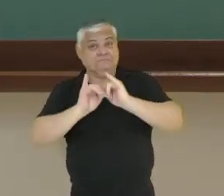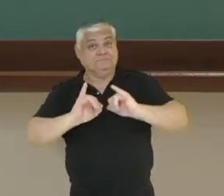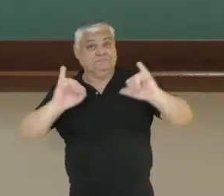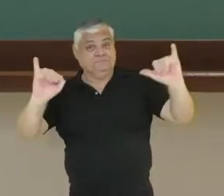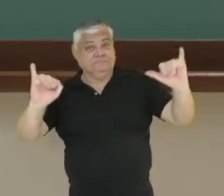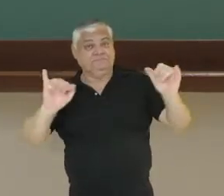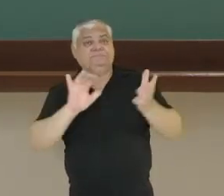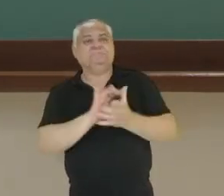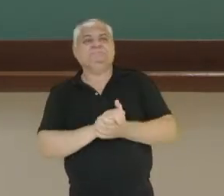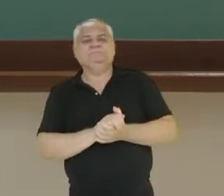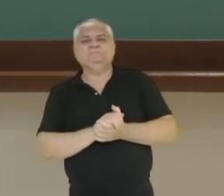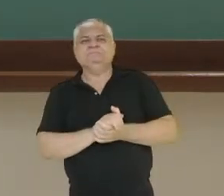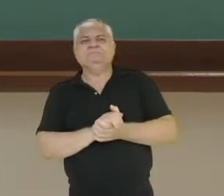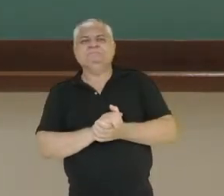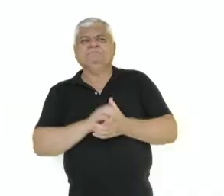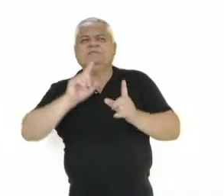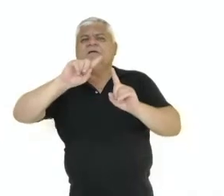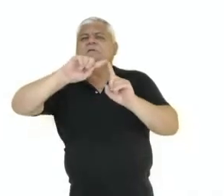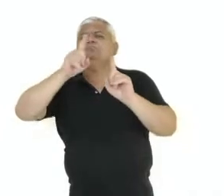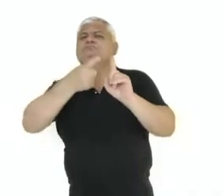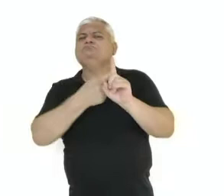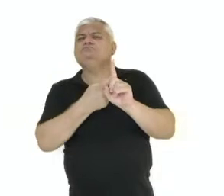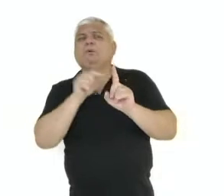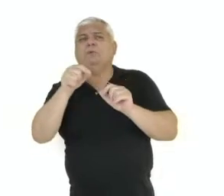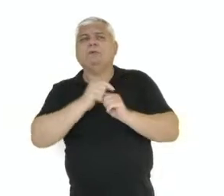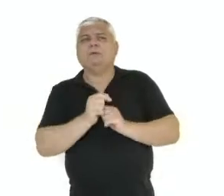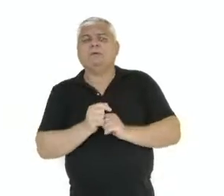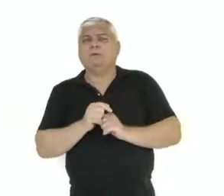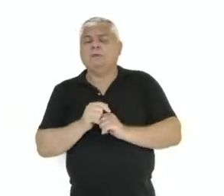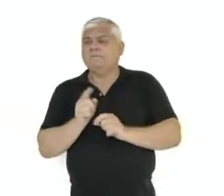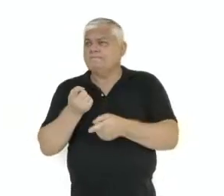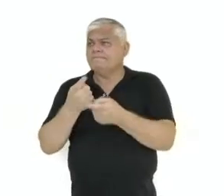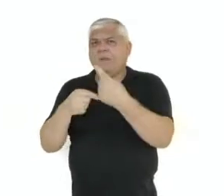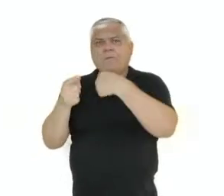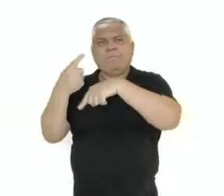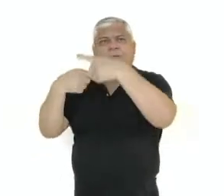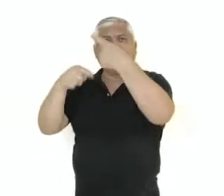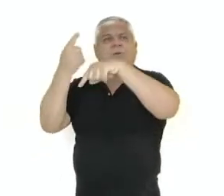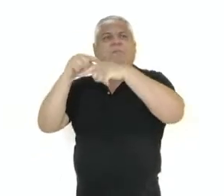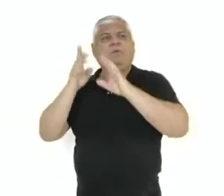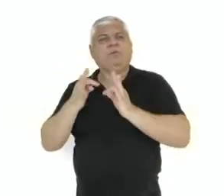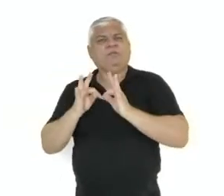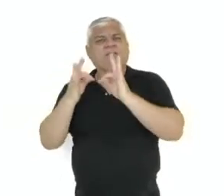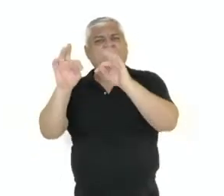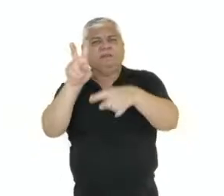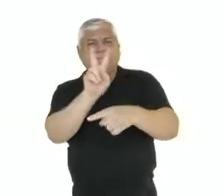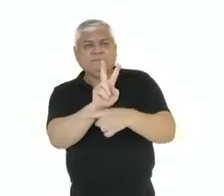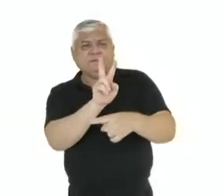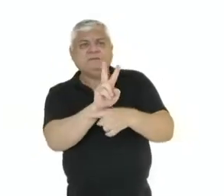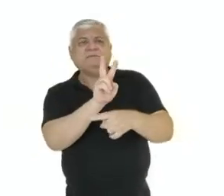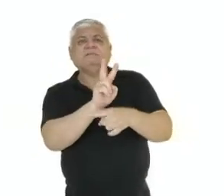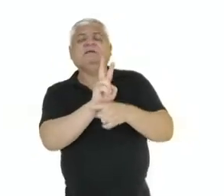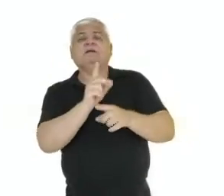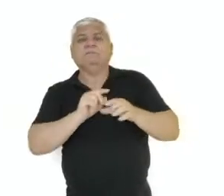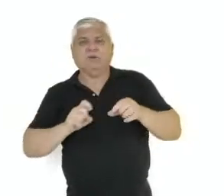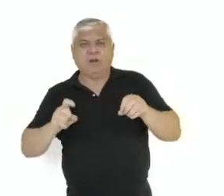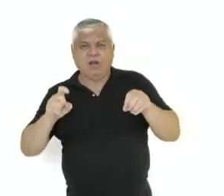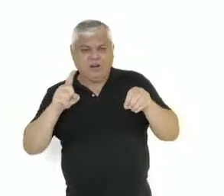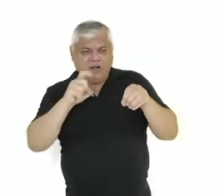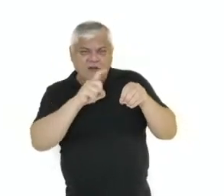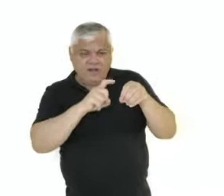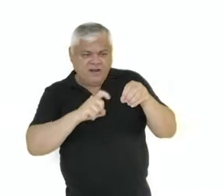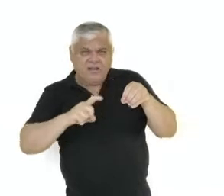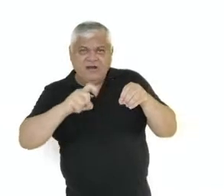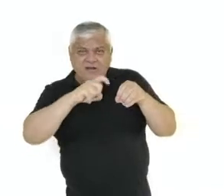Vamos para uma notícia. Gravidez. Os avanços nas técnicas para preservar a fertilidade do embrião. Através